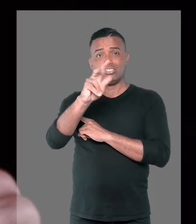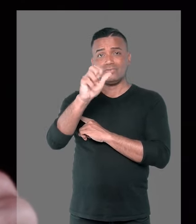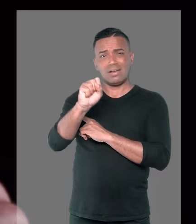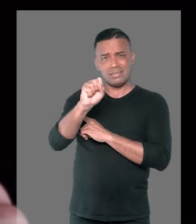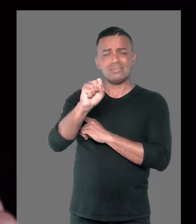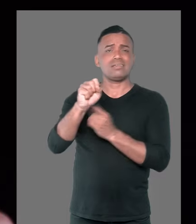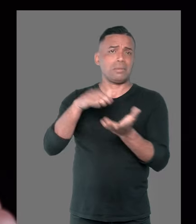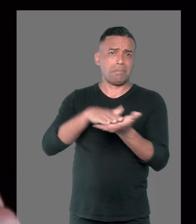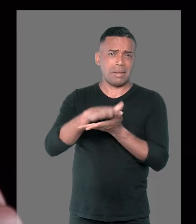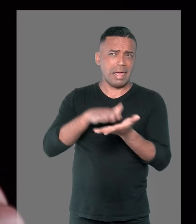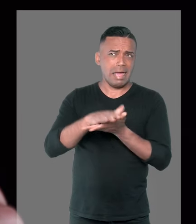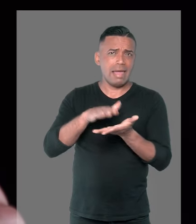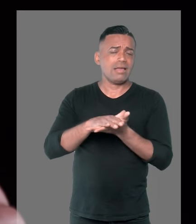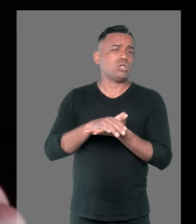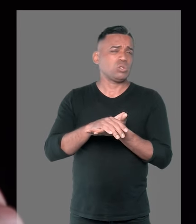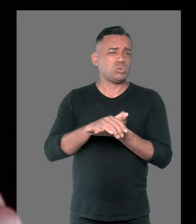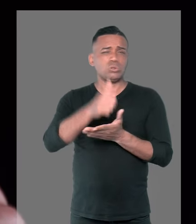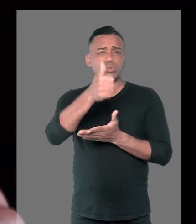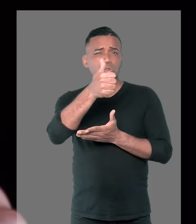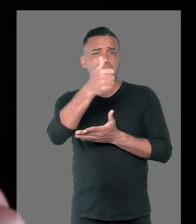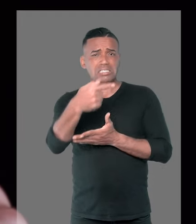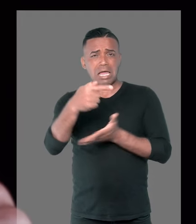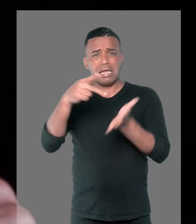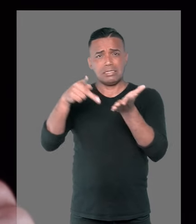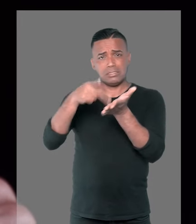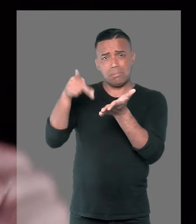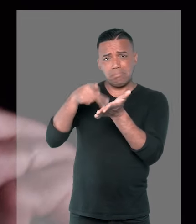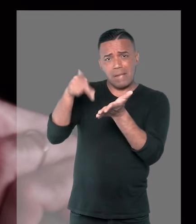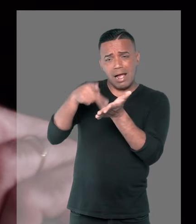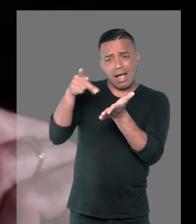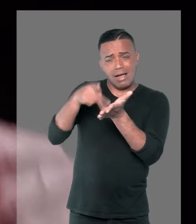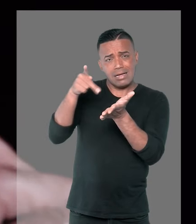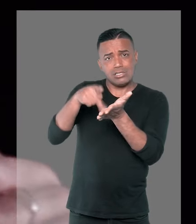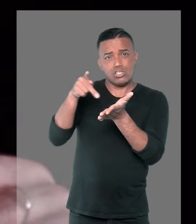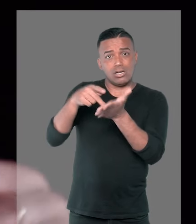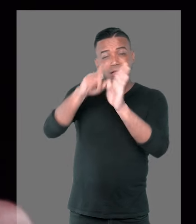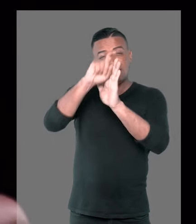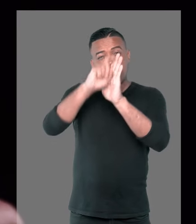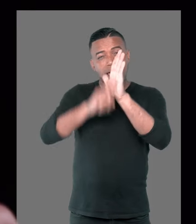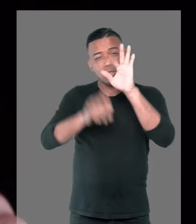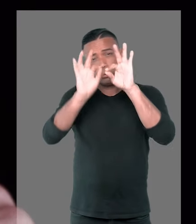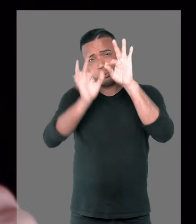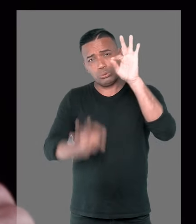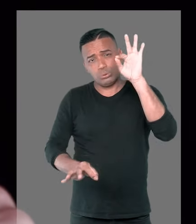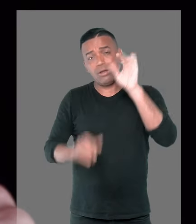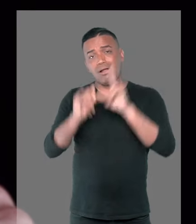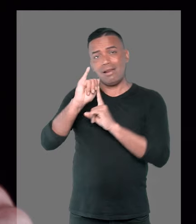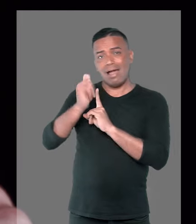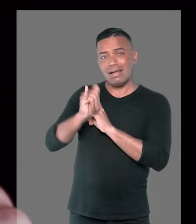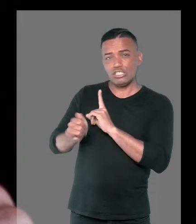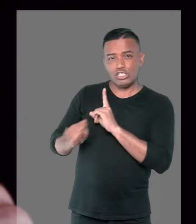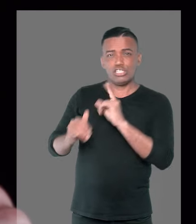alguma coisa como umas 17 páginas é um texto inteiro sobre narrativas e distopias e quais são as soluções para isso